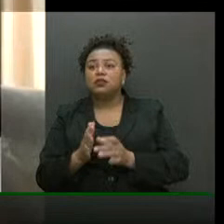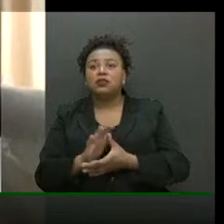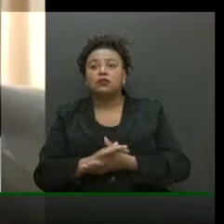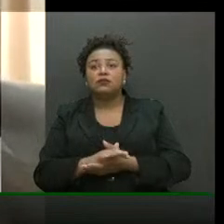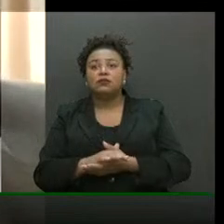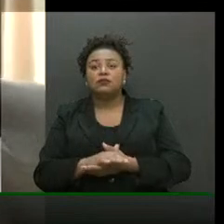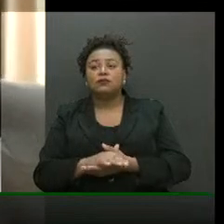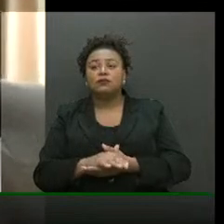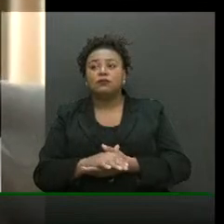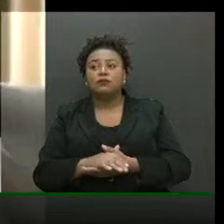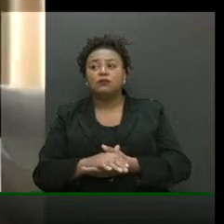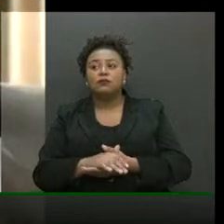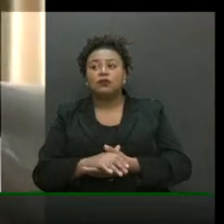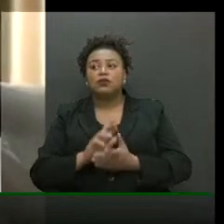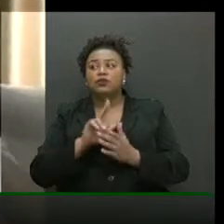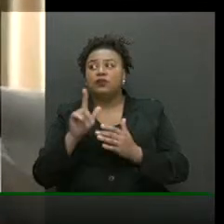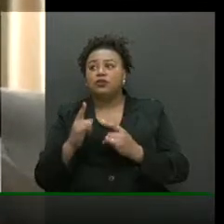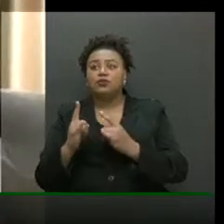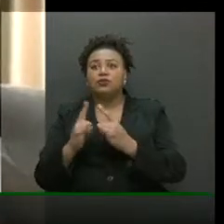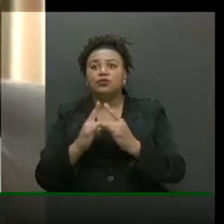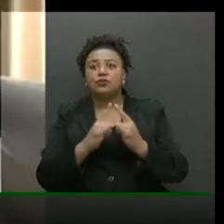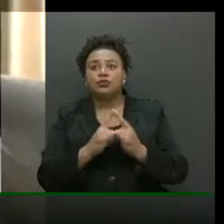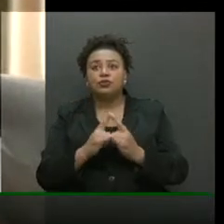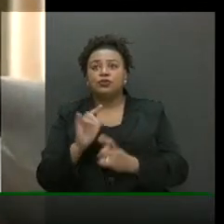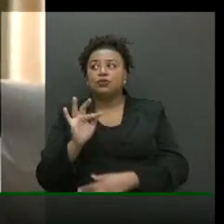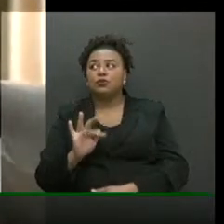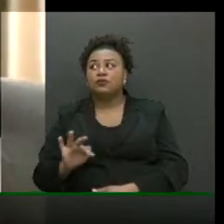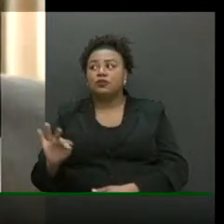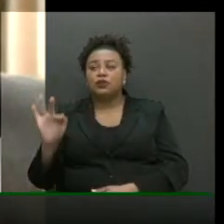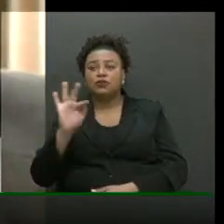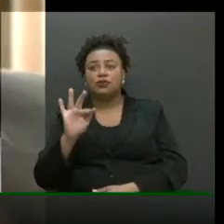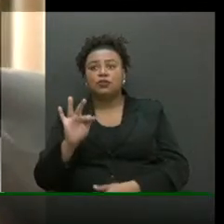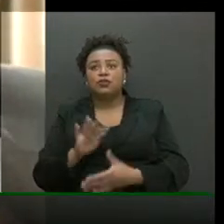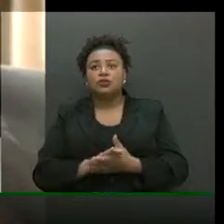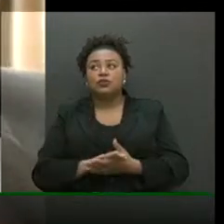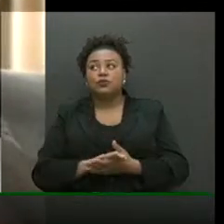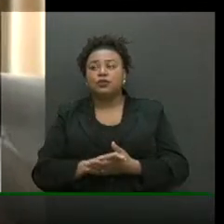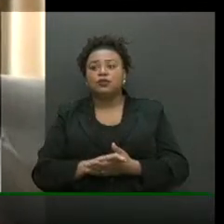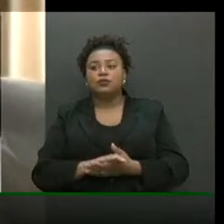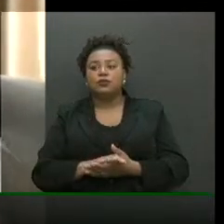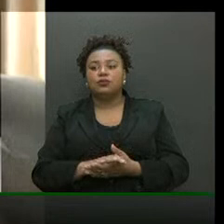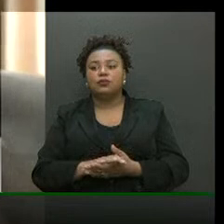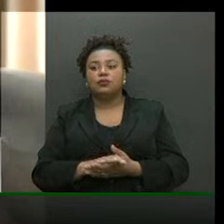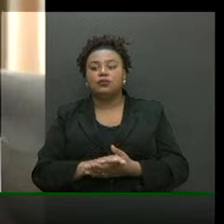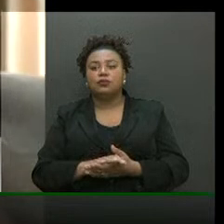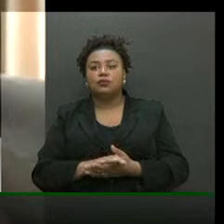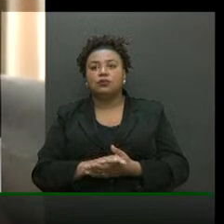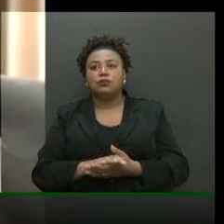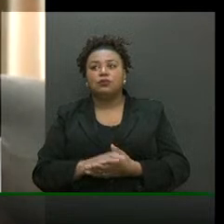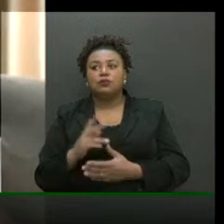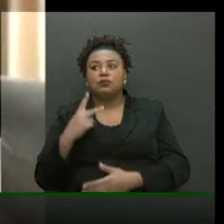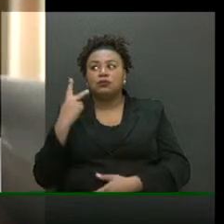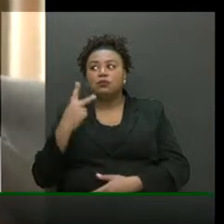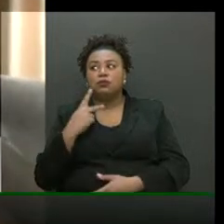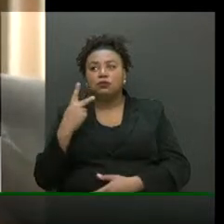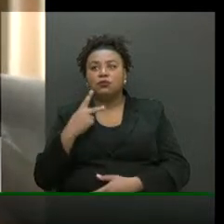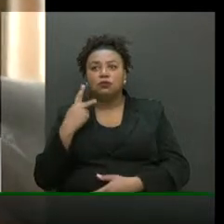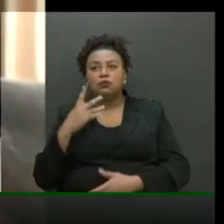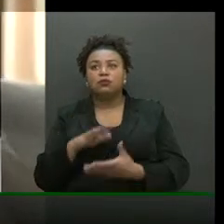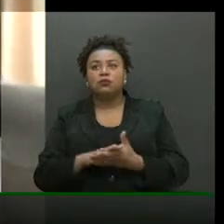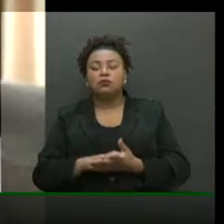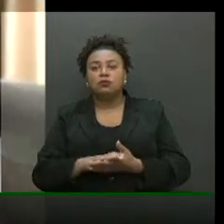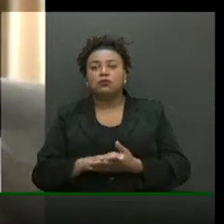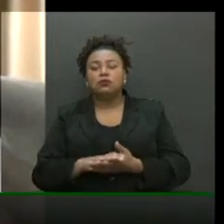Escutamos inúmeras instituições, federações, parlamentares, e aqui nesta